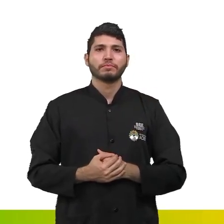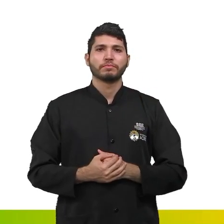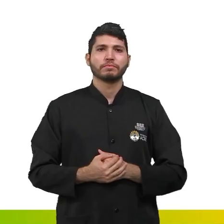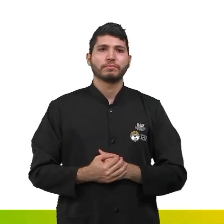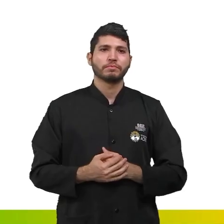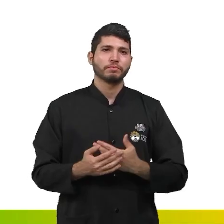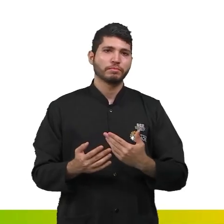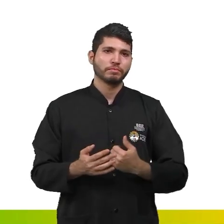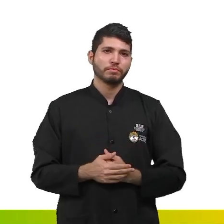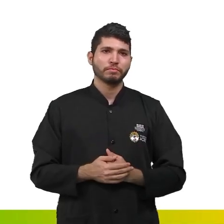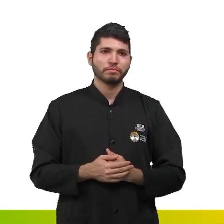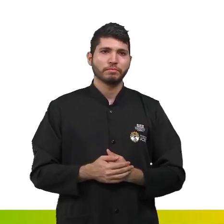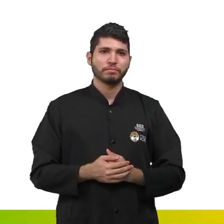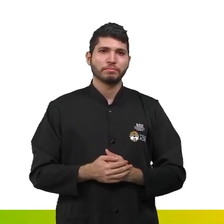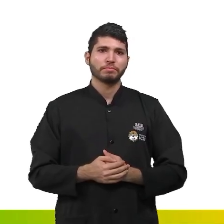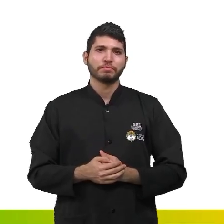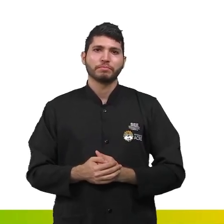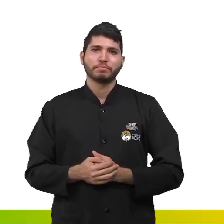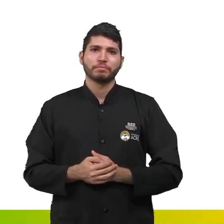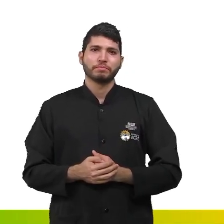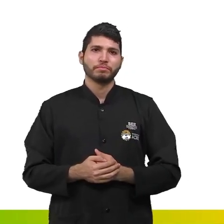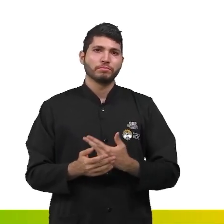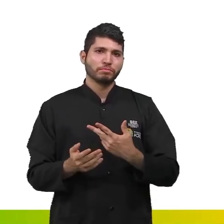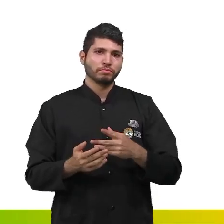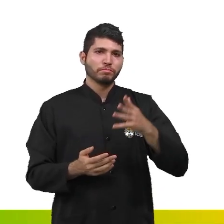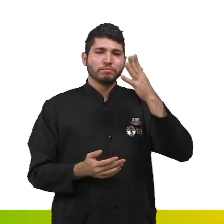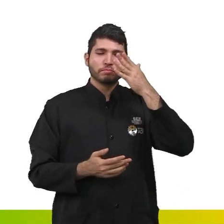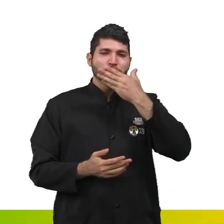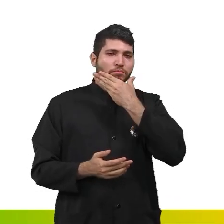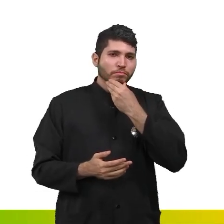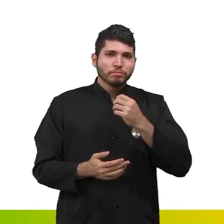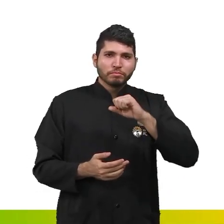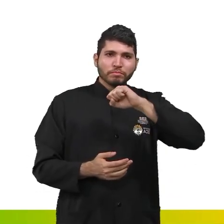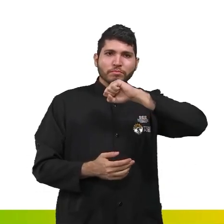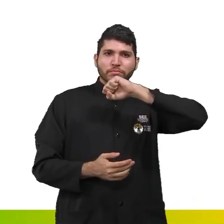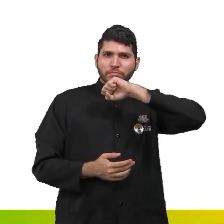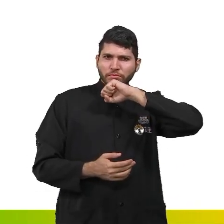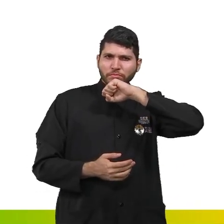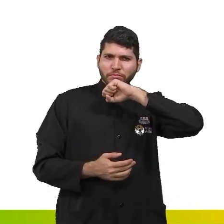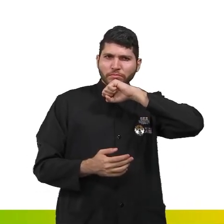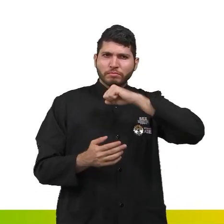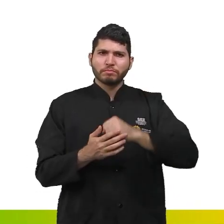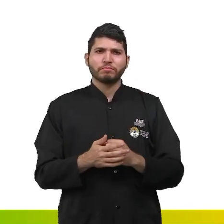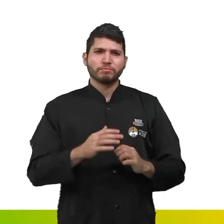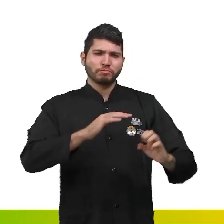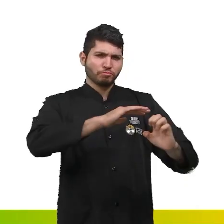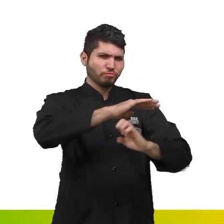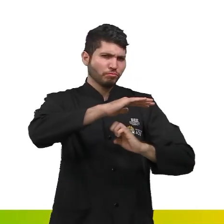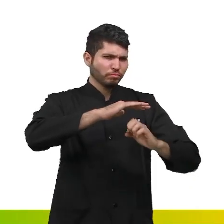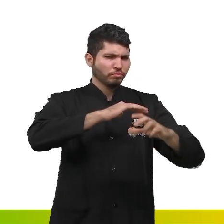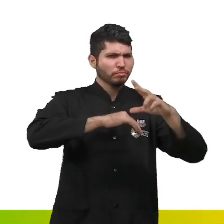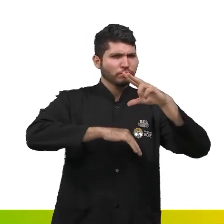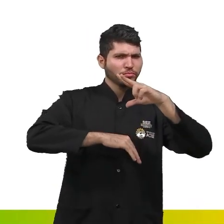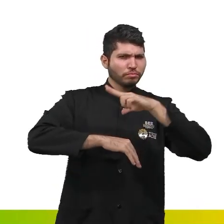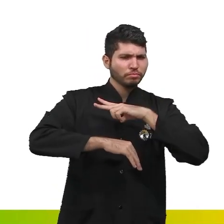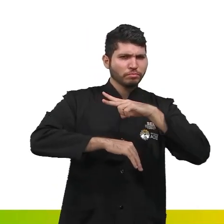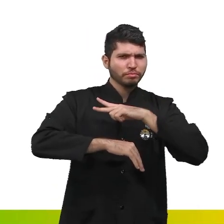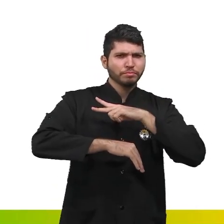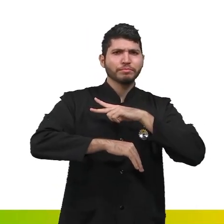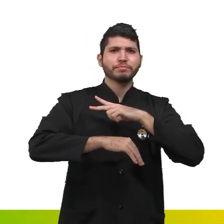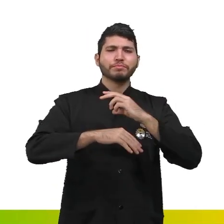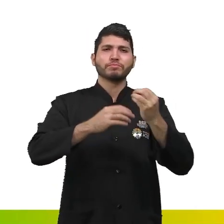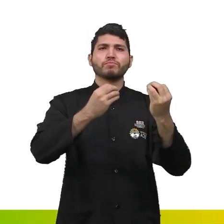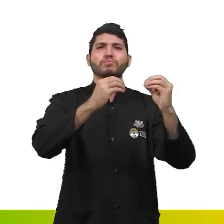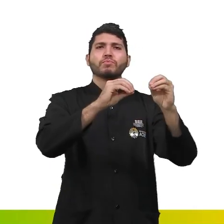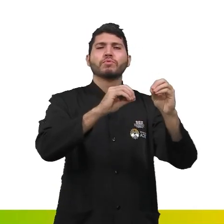uma empresa? Não faz sentido. Sacar, tirar uma empresa particular, nada a ver. Estar em uma empresa particular Não, aí eu estaria falando